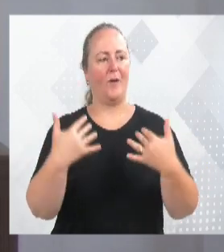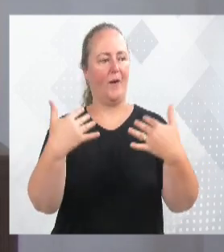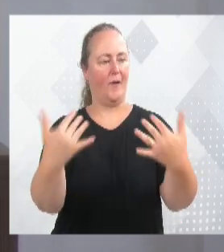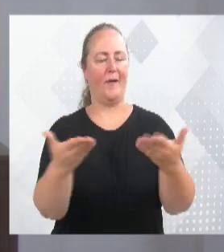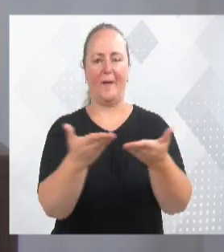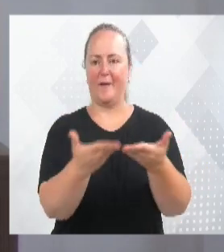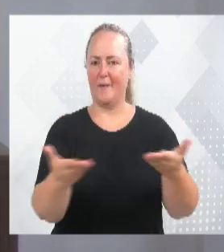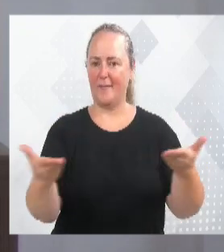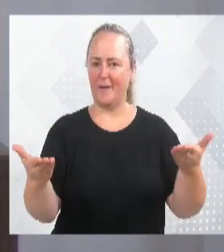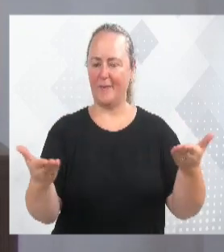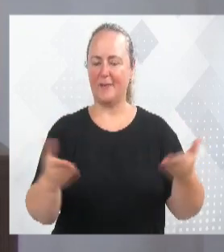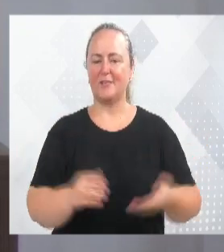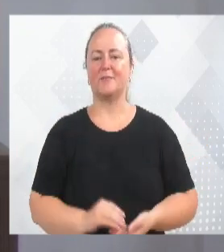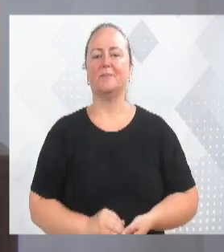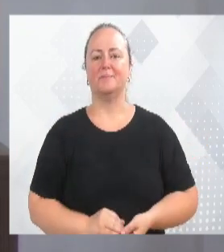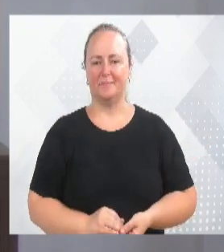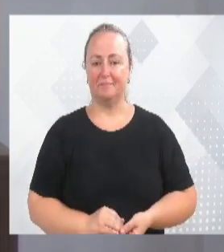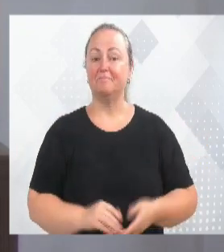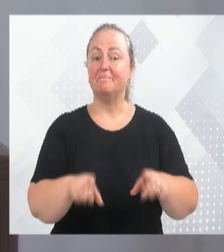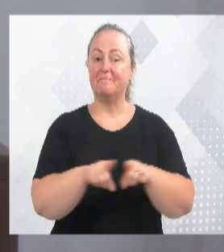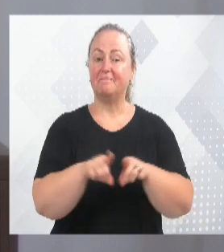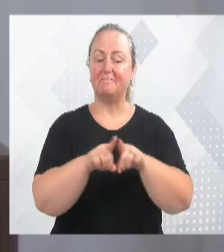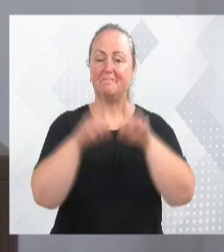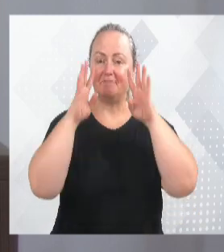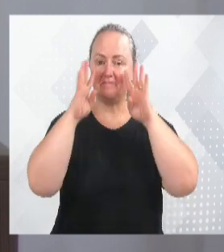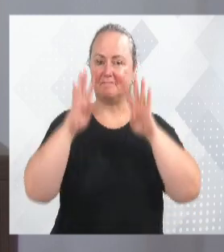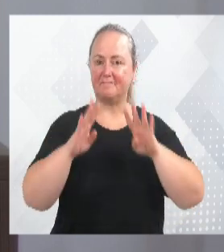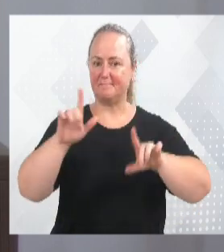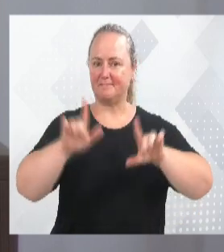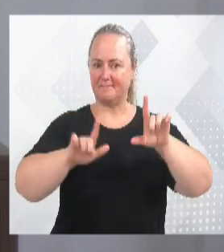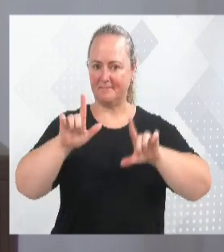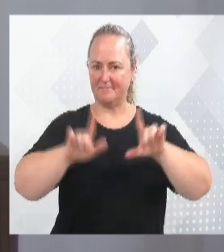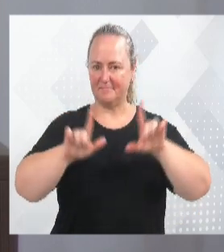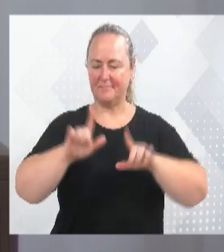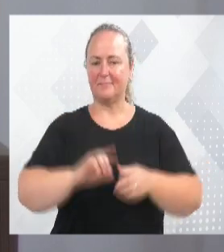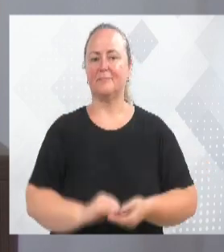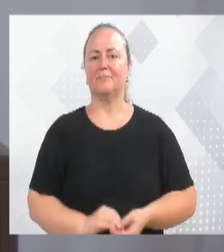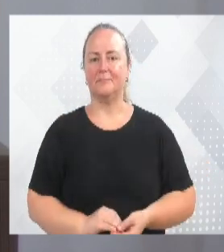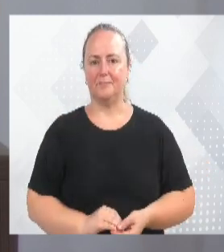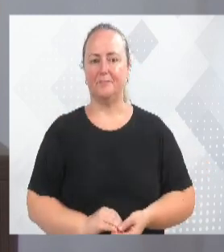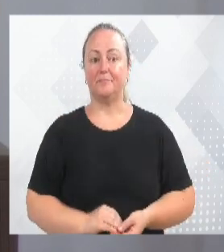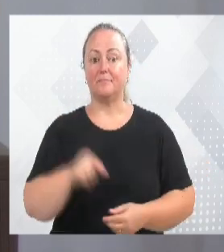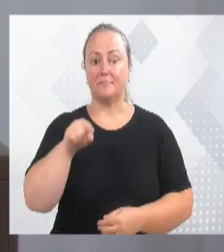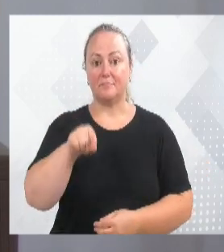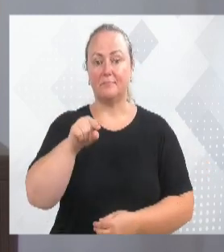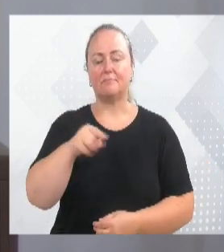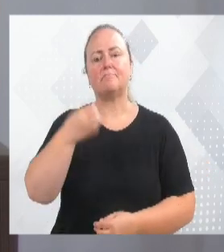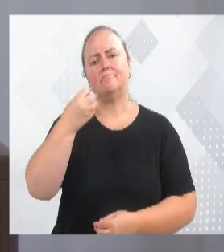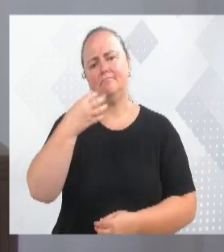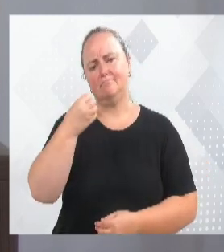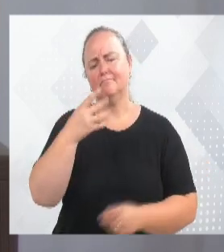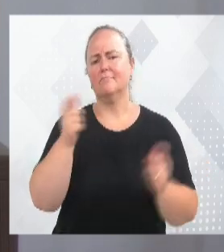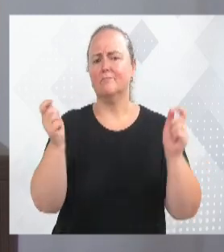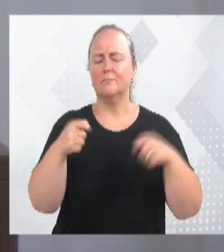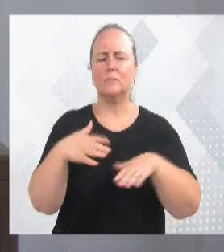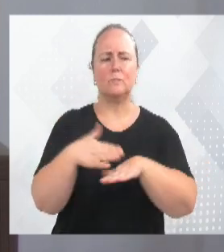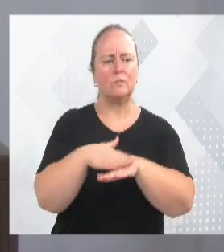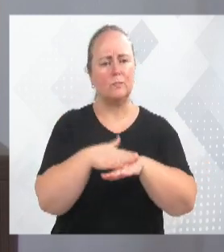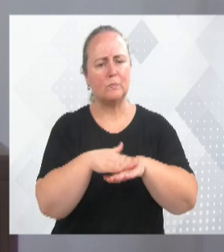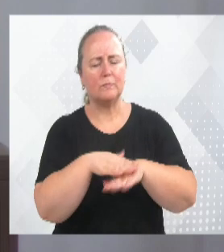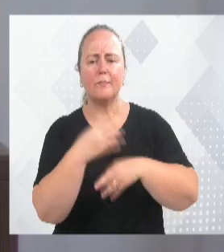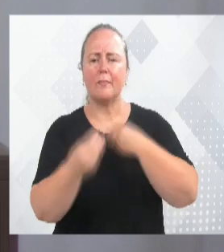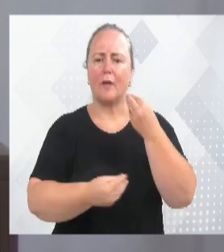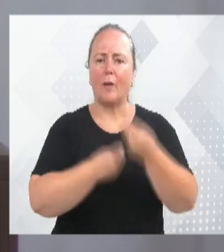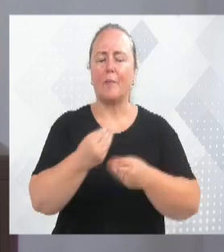aqui presente, a quem nos assiste pela TVL. Então, isso é uma coisa que é muito boa para a gente poder conversar e falar sobre a